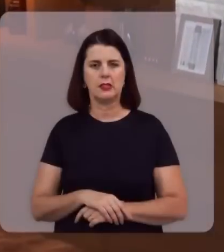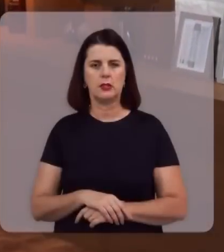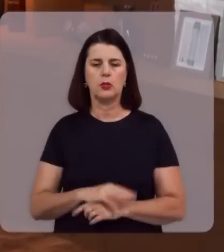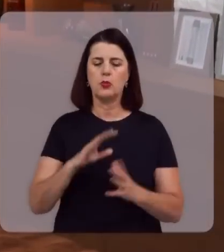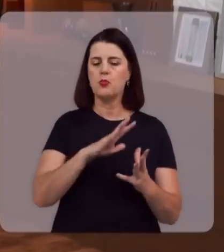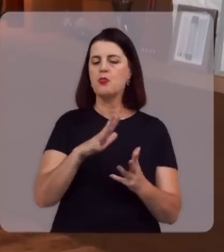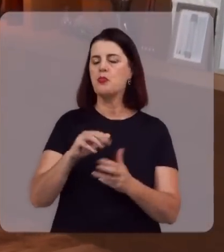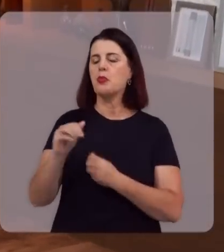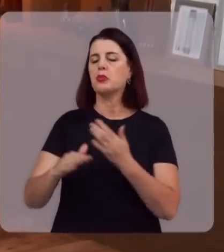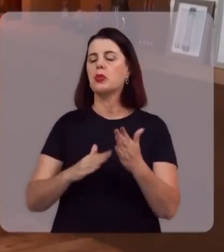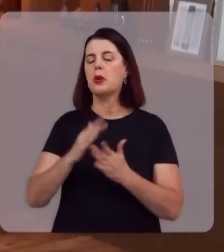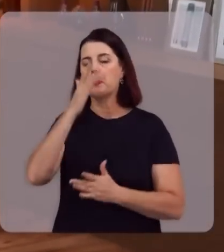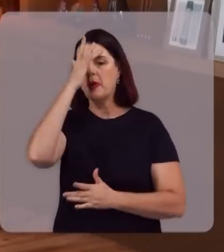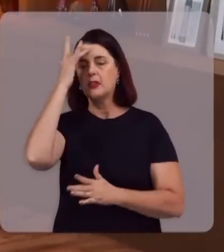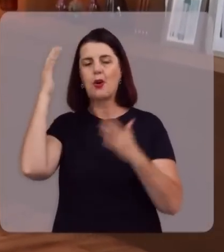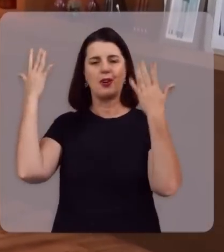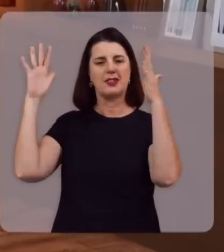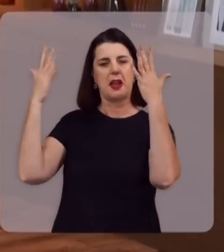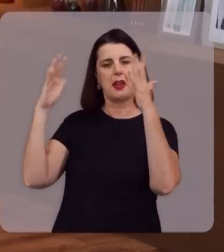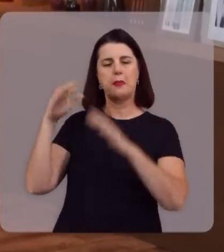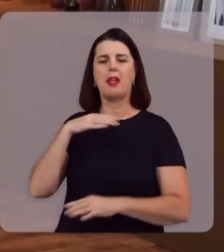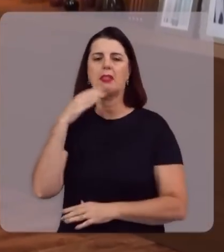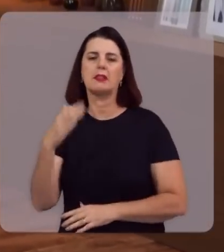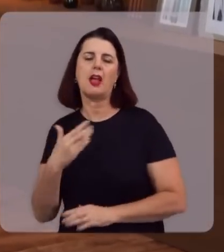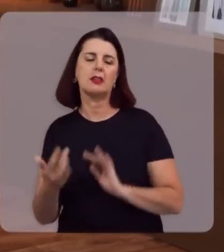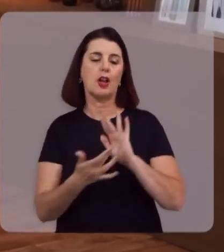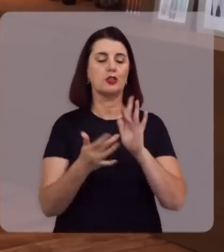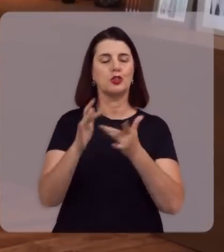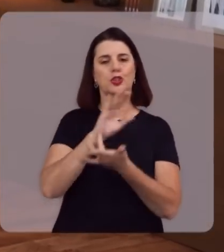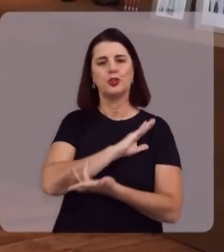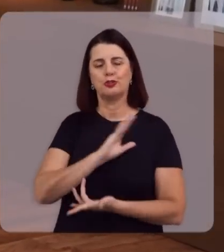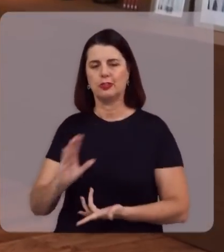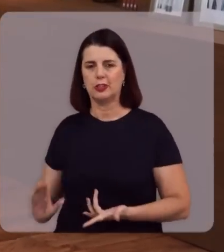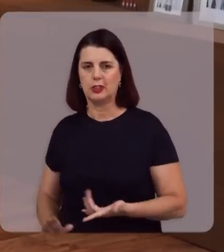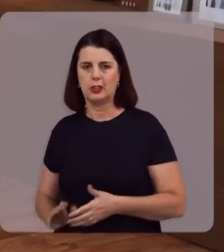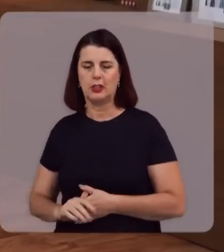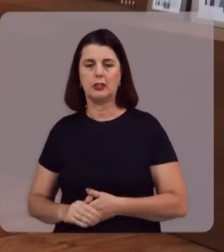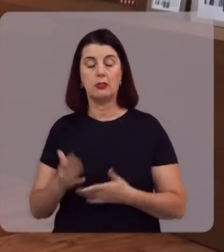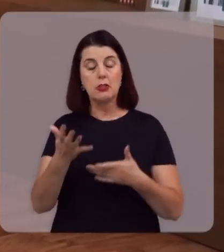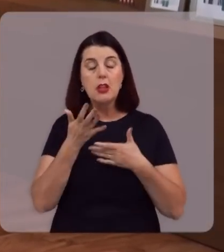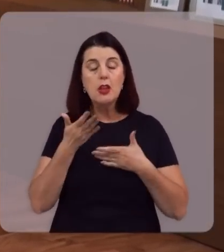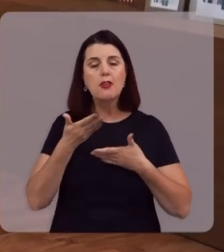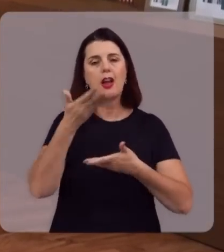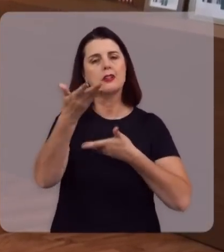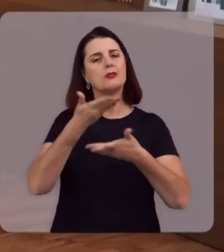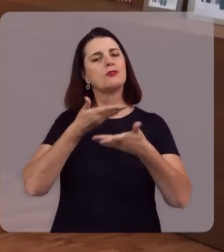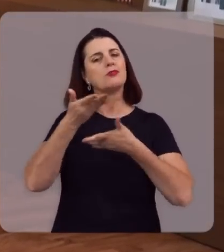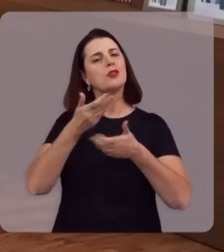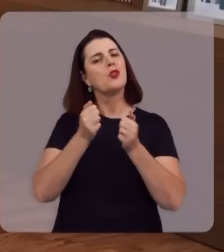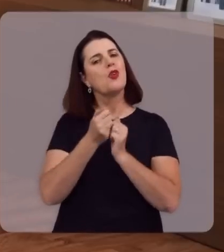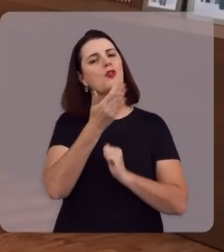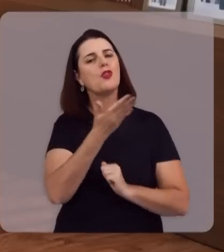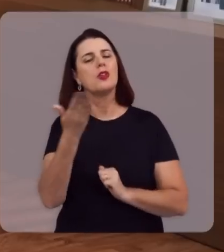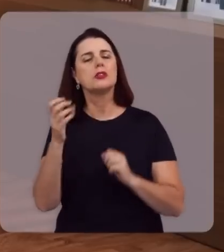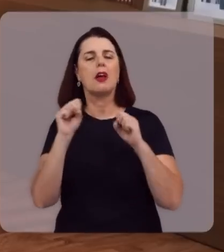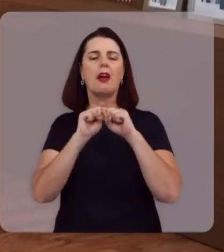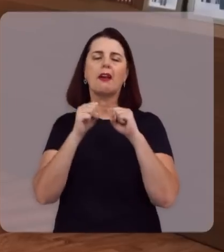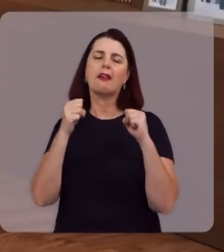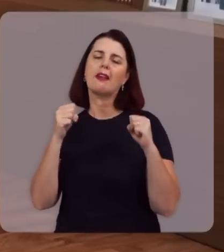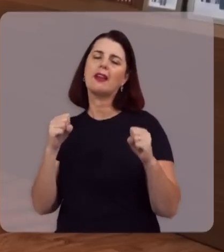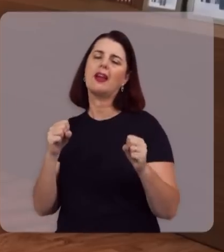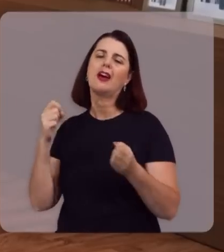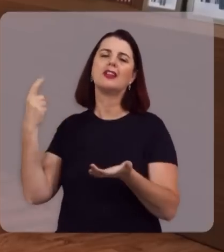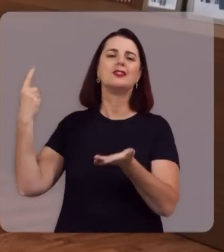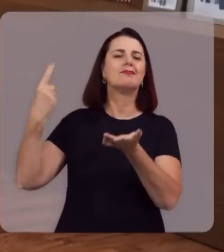No mundo inteiro, as pessoas estão celebrando o Natal de Jesus Cristo e eu quero compartilhar com você esta